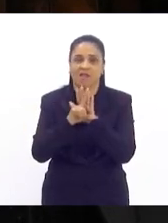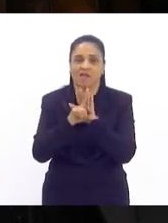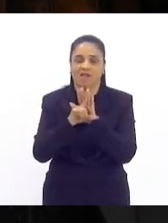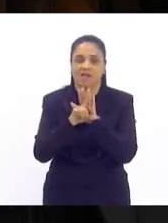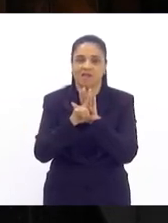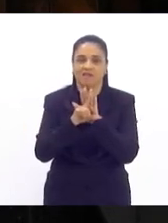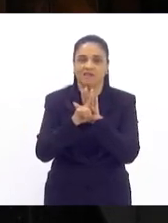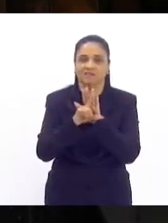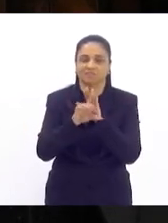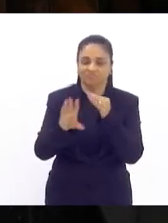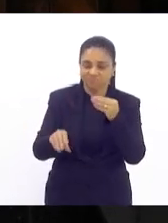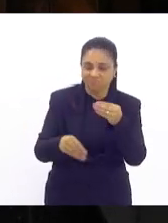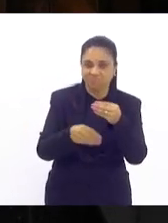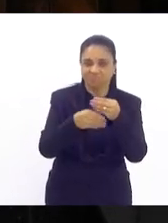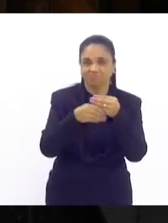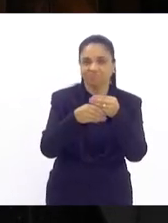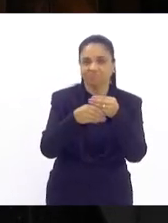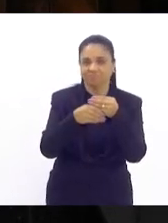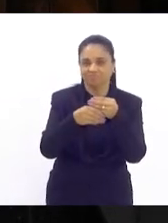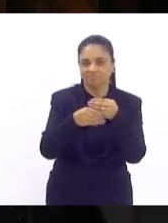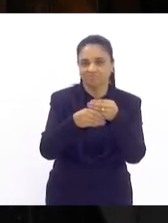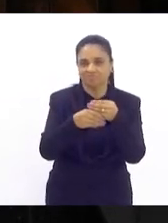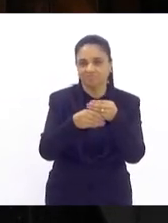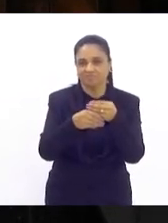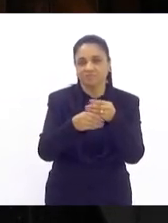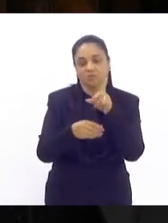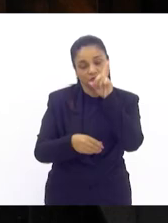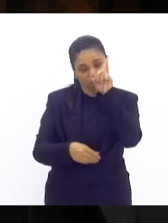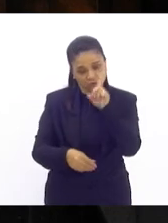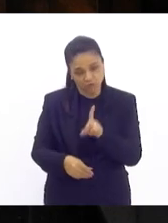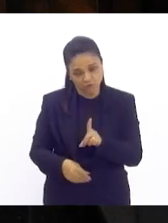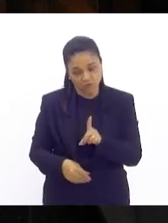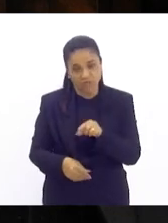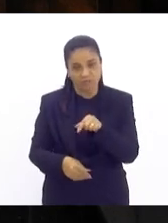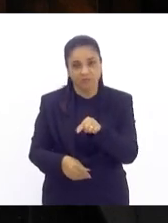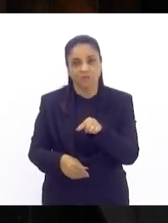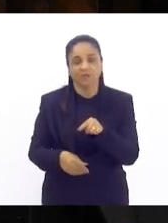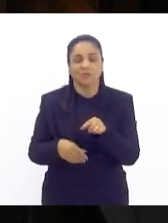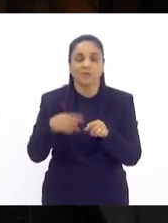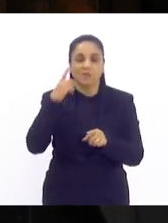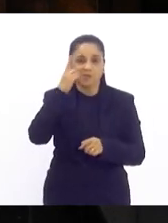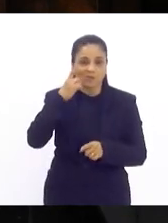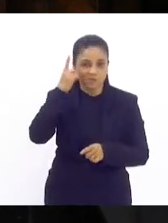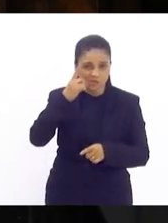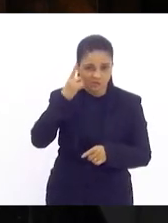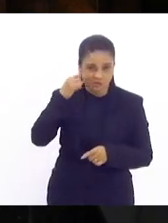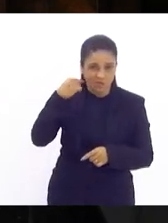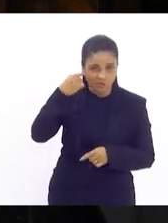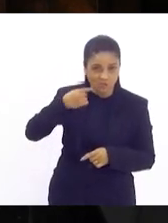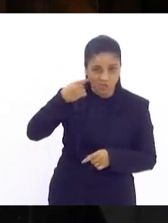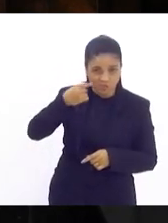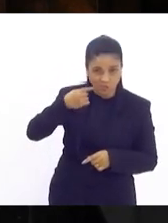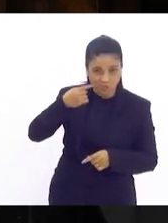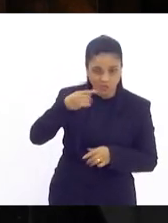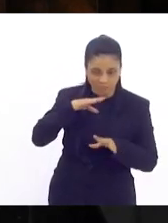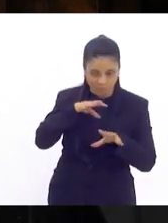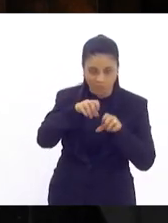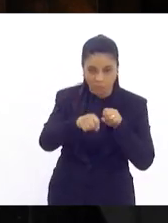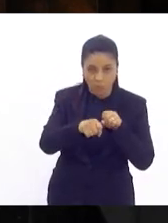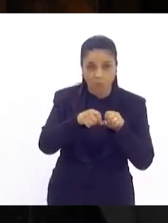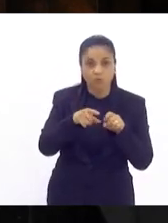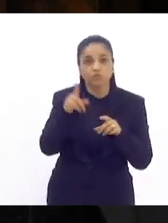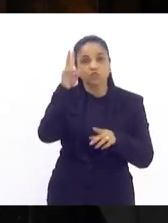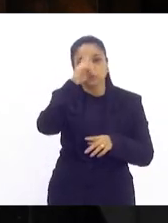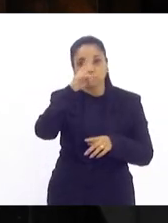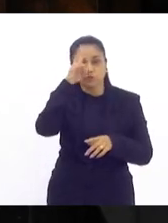e complementares no direito que vossa excelência estudou contava-se a história da pirâmide